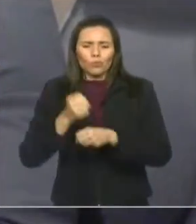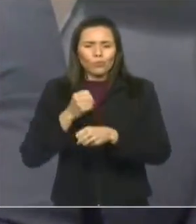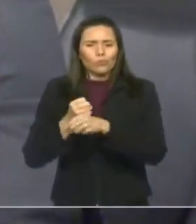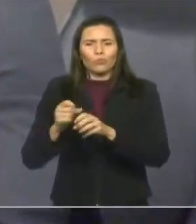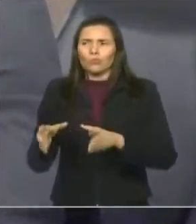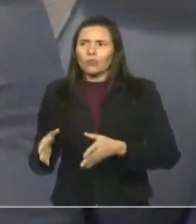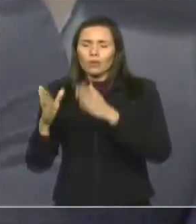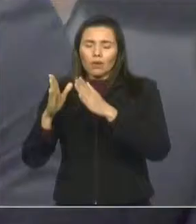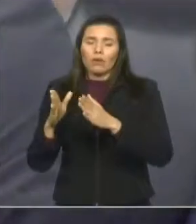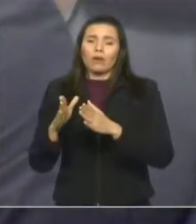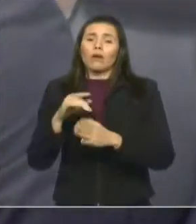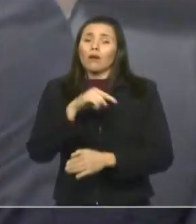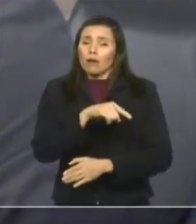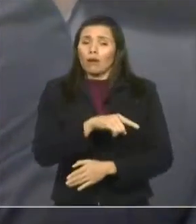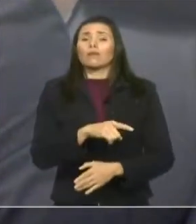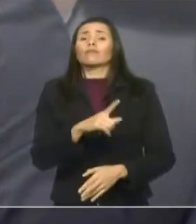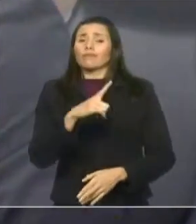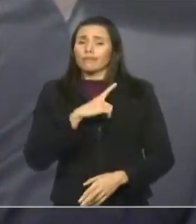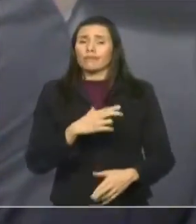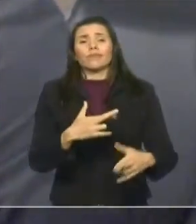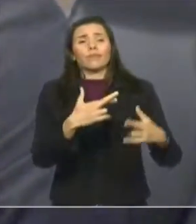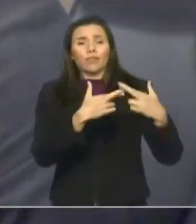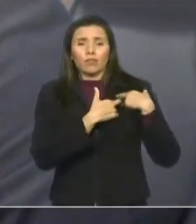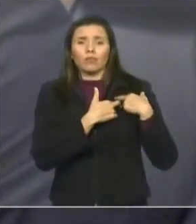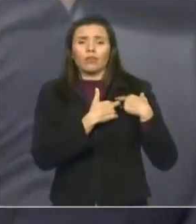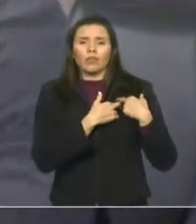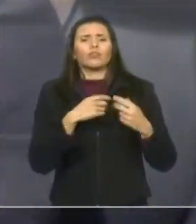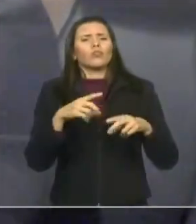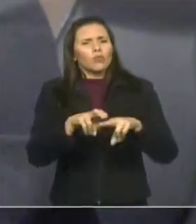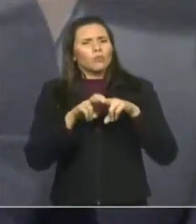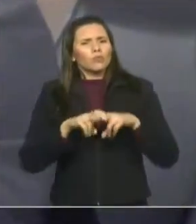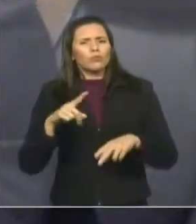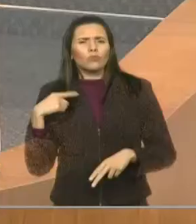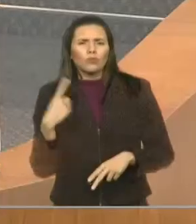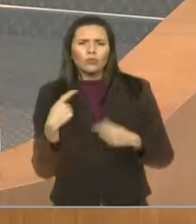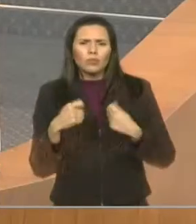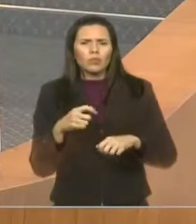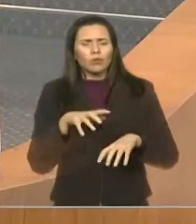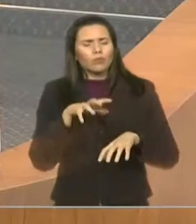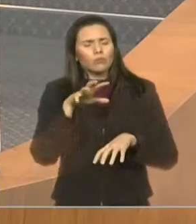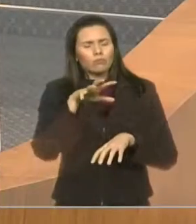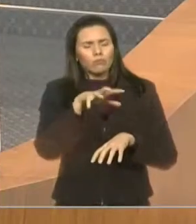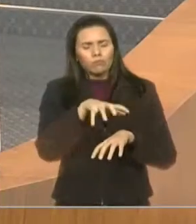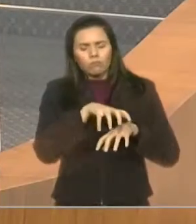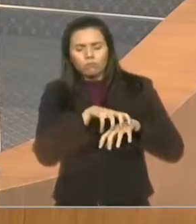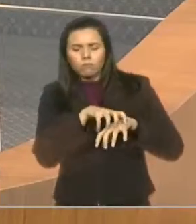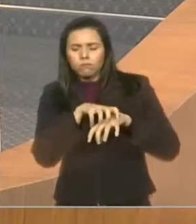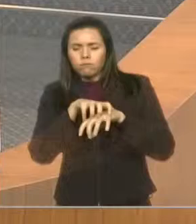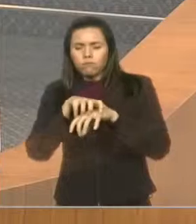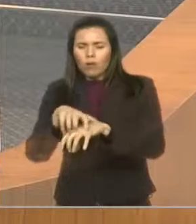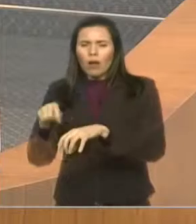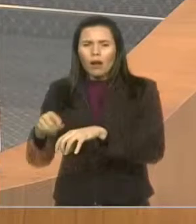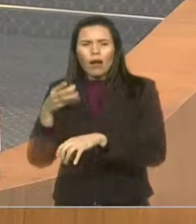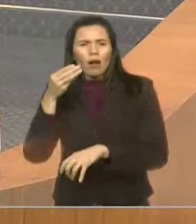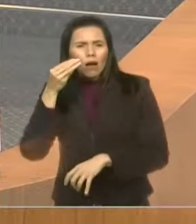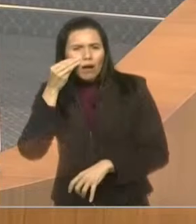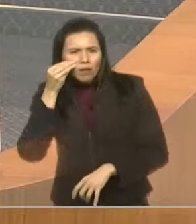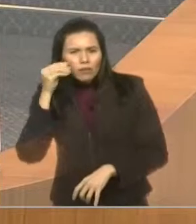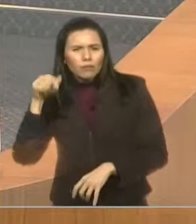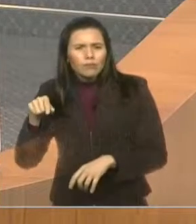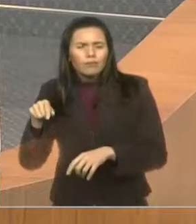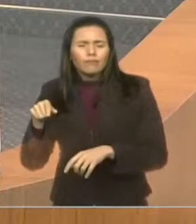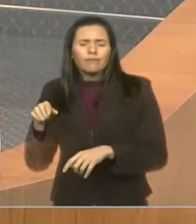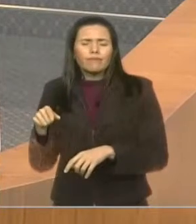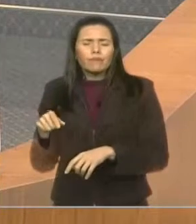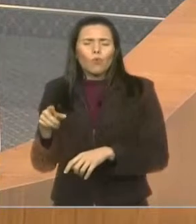unir realmente e fazer e promover essas investigações. Agradeço a Vossa Excelência, deputado Duarte, e parabenizo pelo